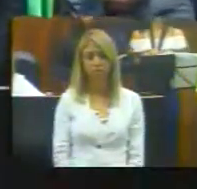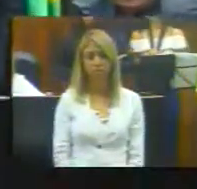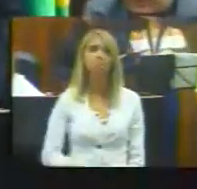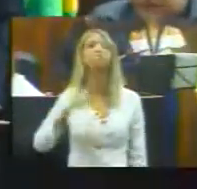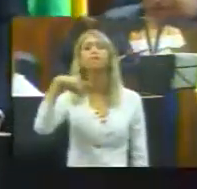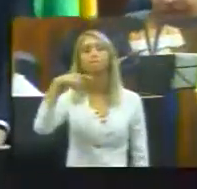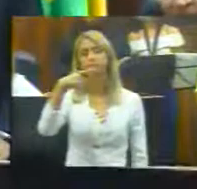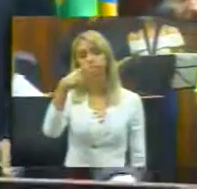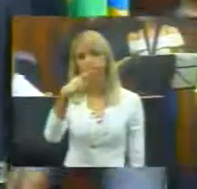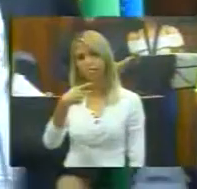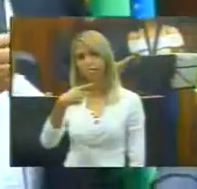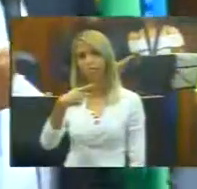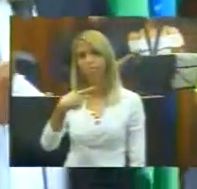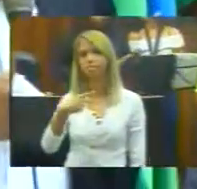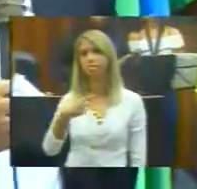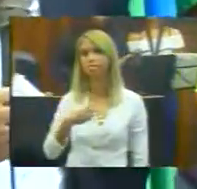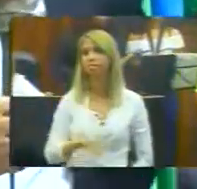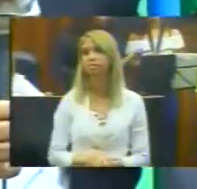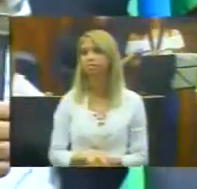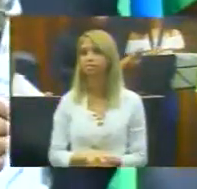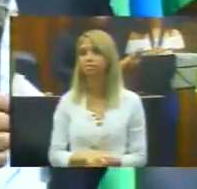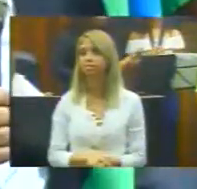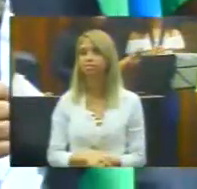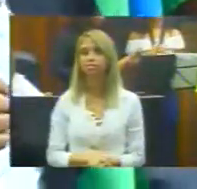Quero, presidente